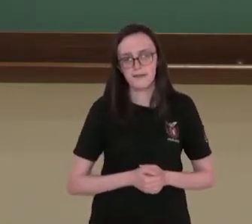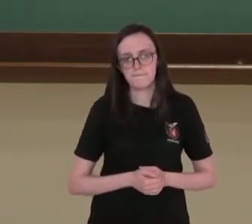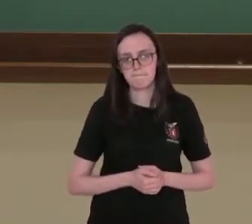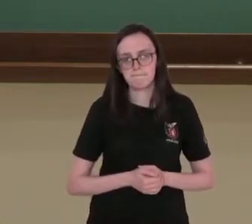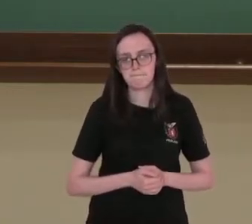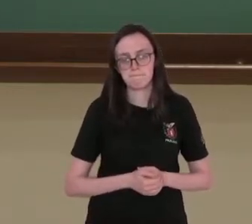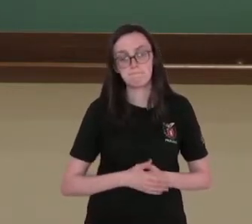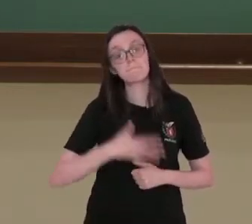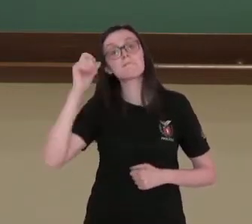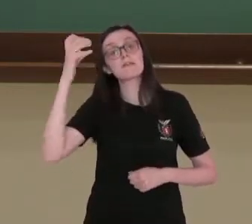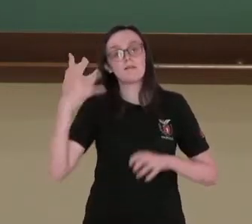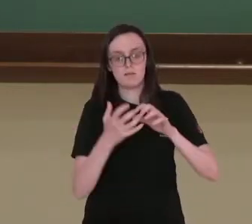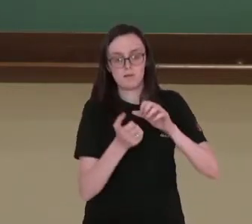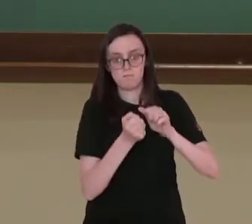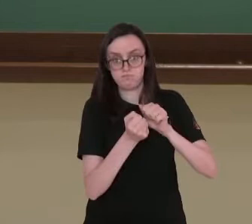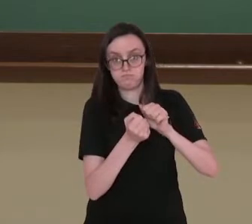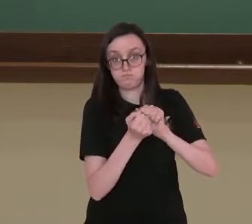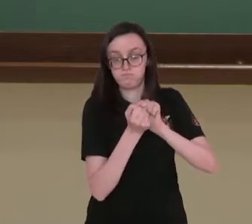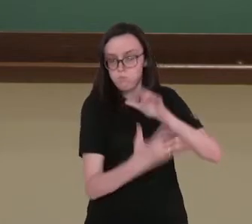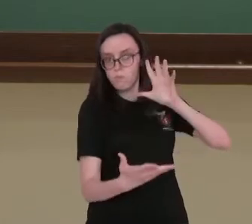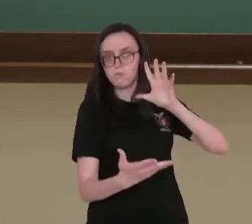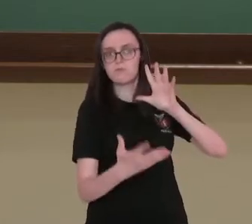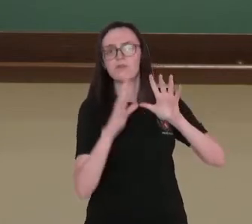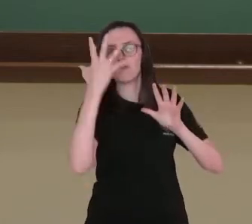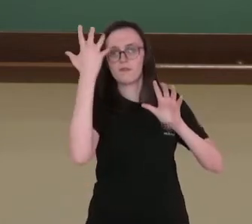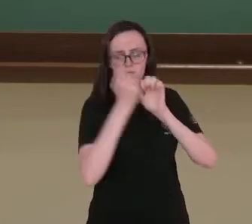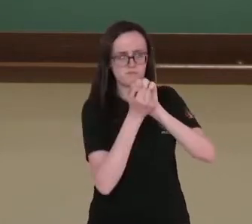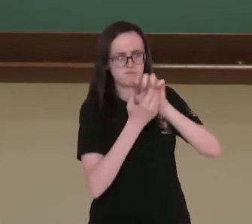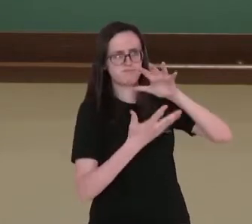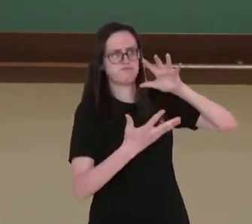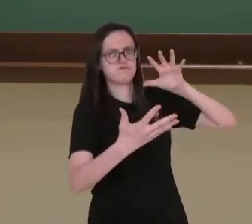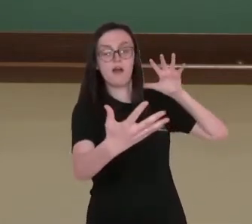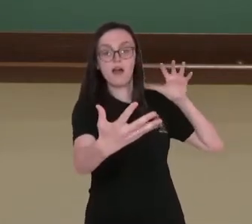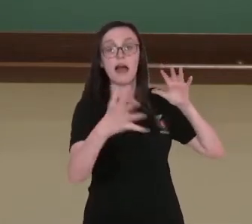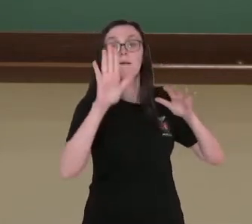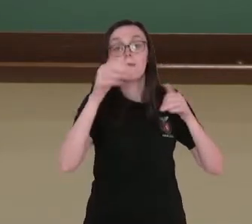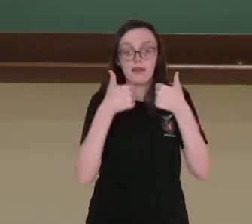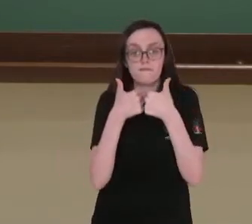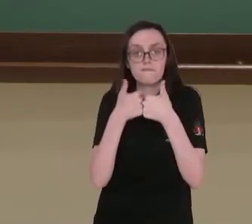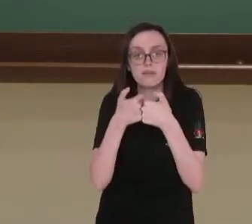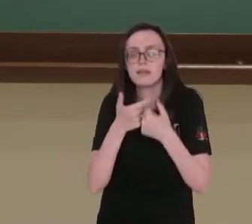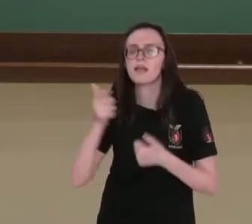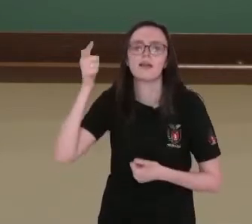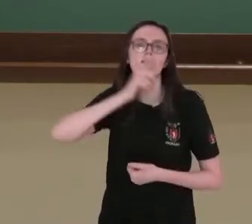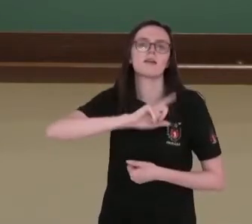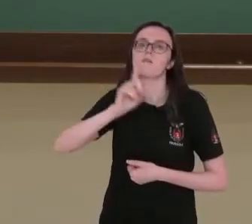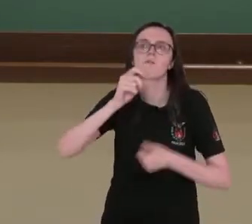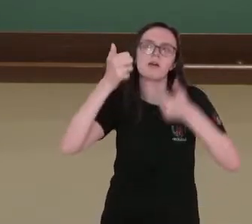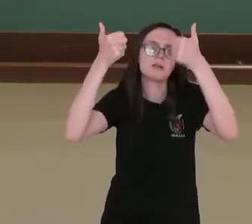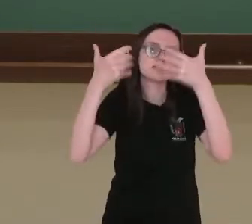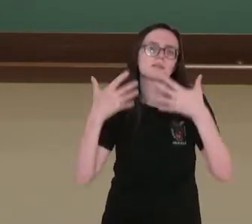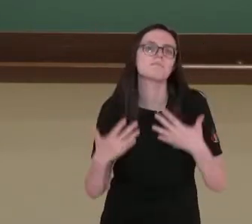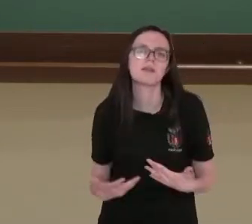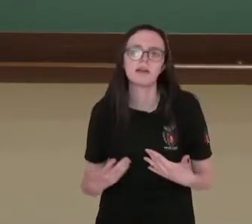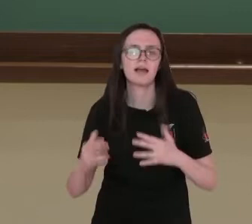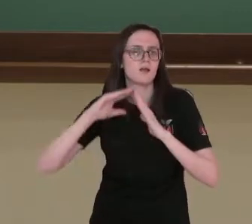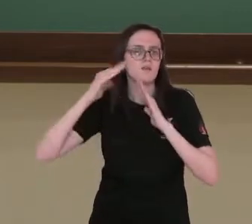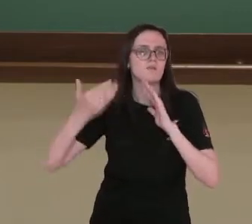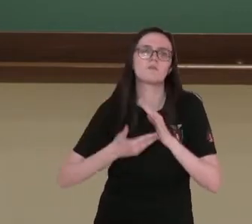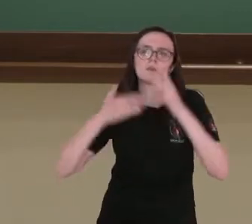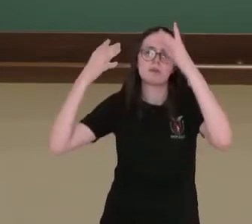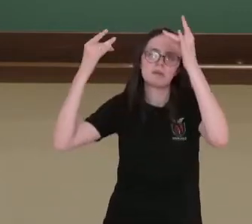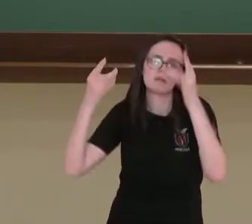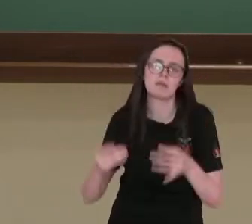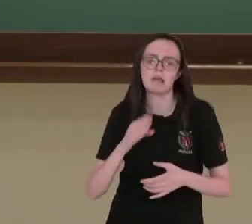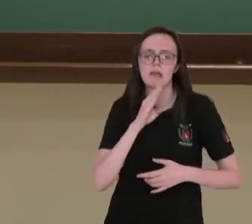ali ocorreu uma explosão. Lembre-se, a física, ela não consegue dizer todos os detalhes do